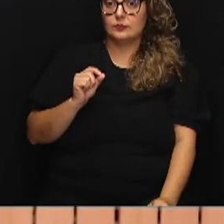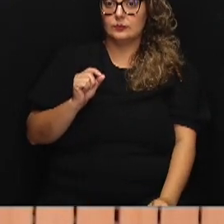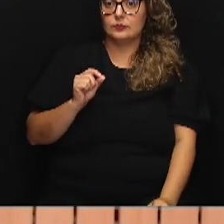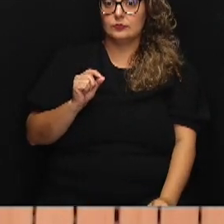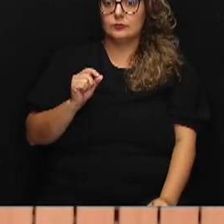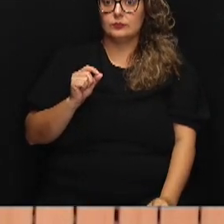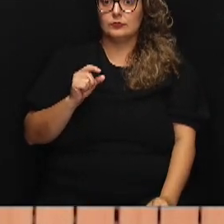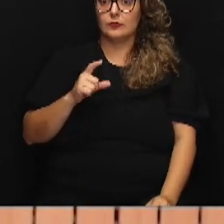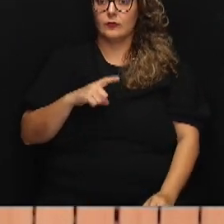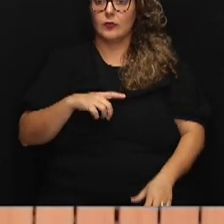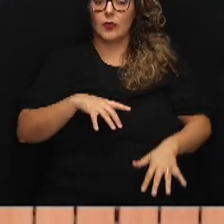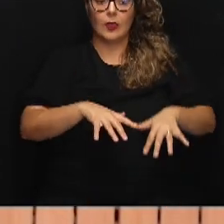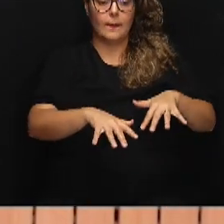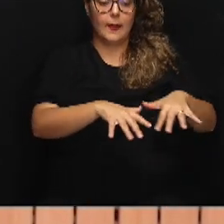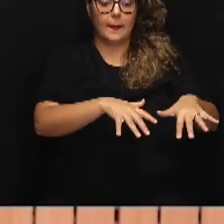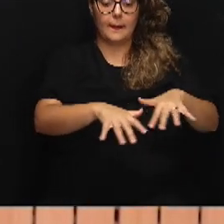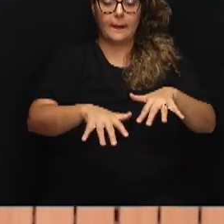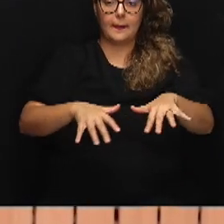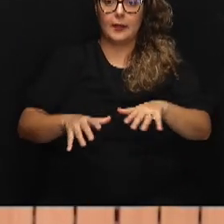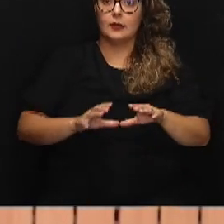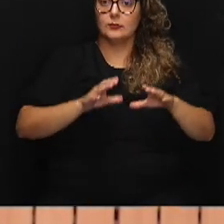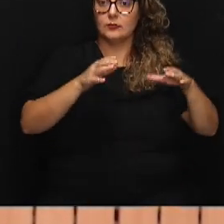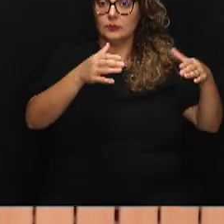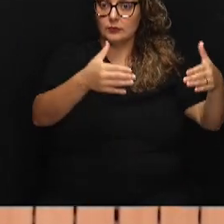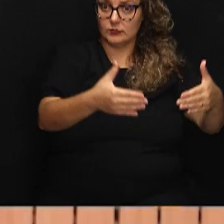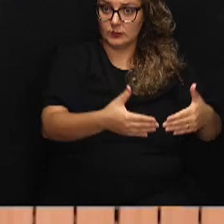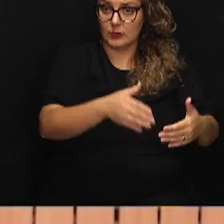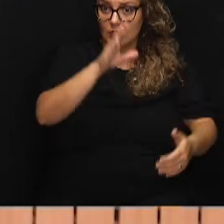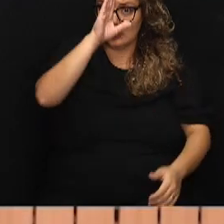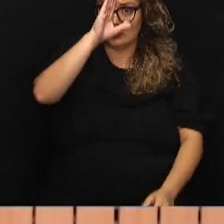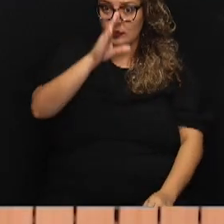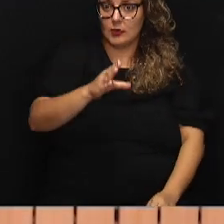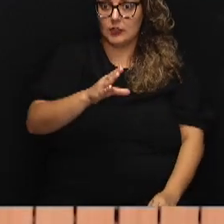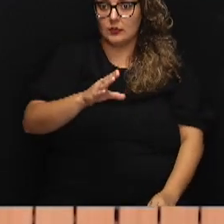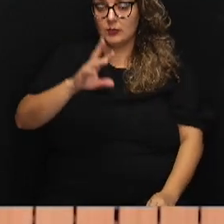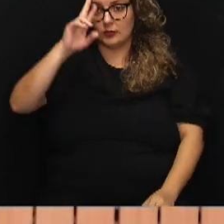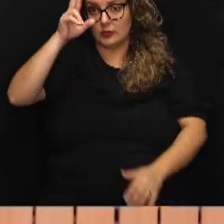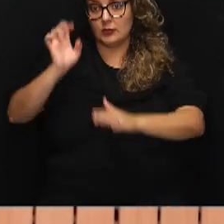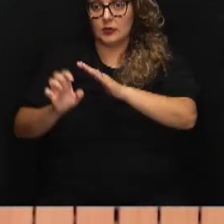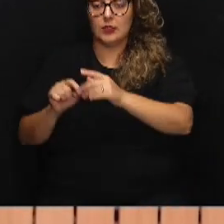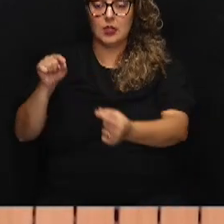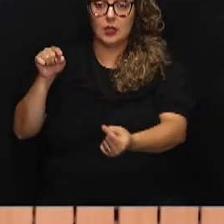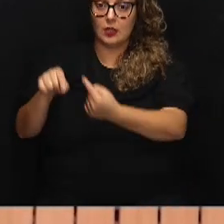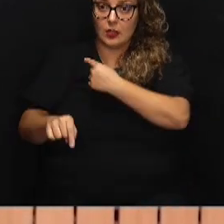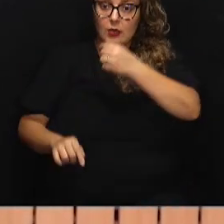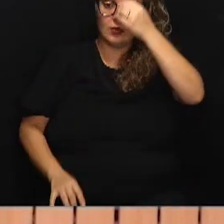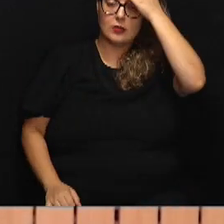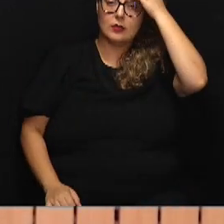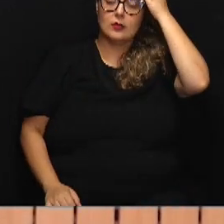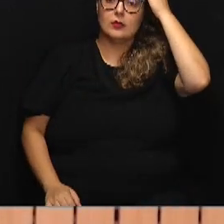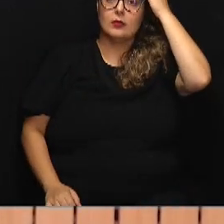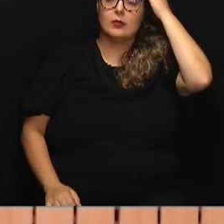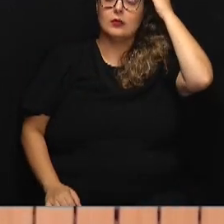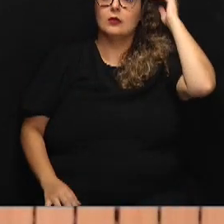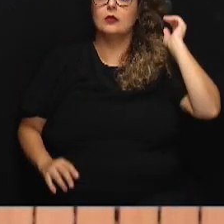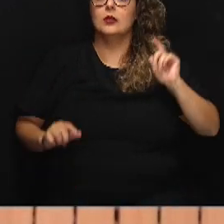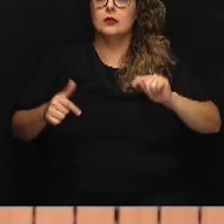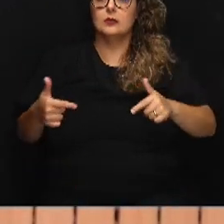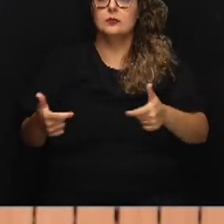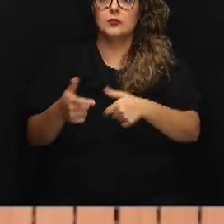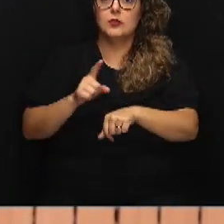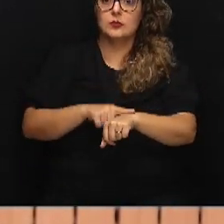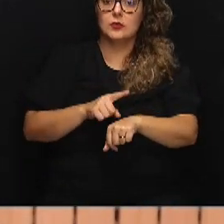um levante de um setor, né, principalmente do setor do empresariado, que é contra essa luta da redução de